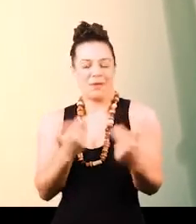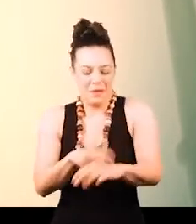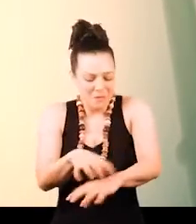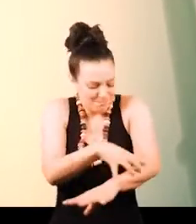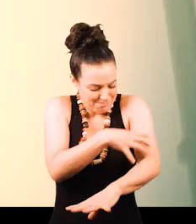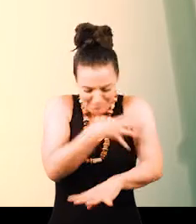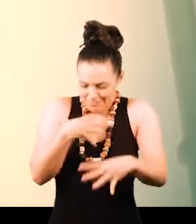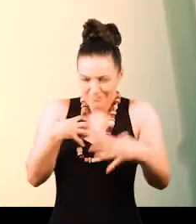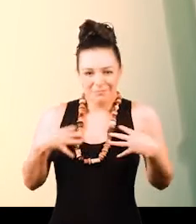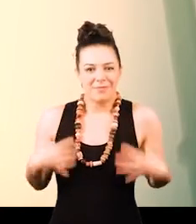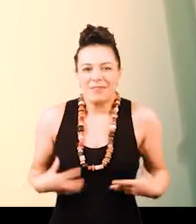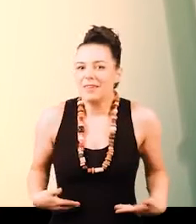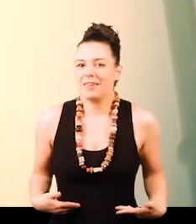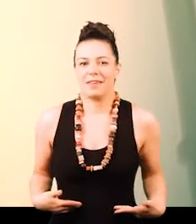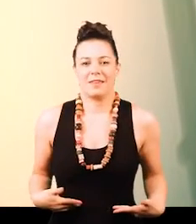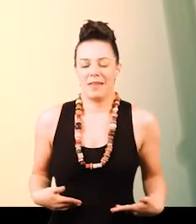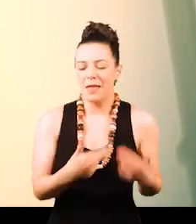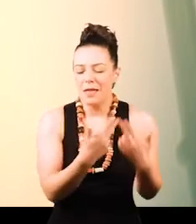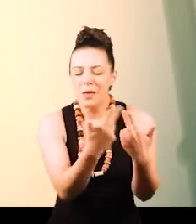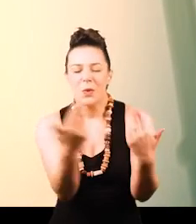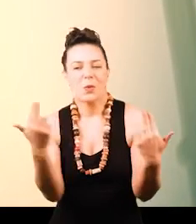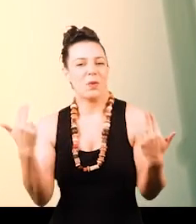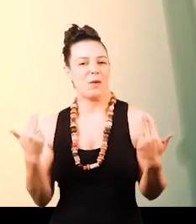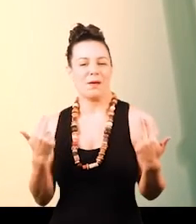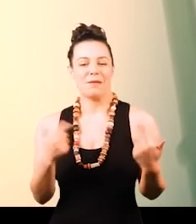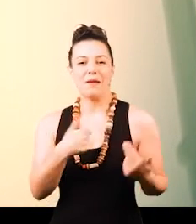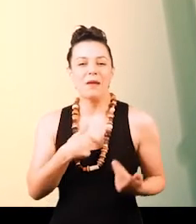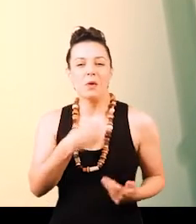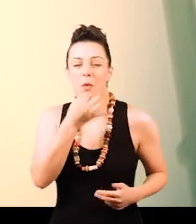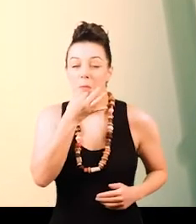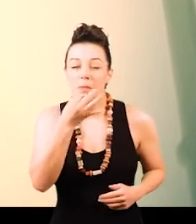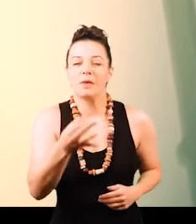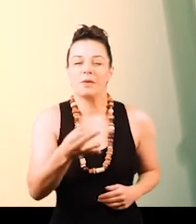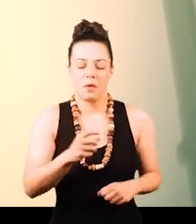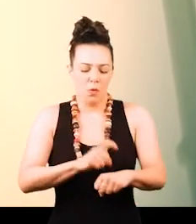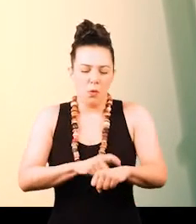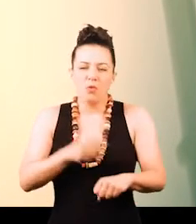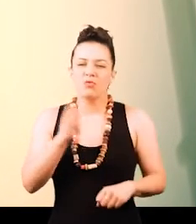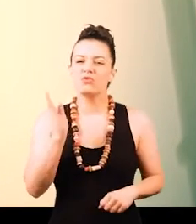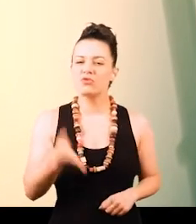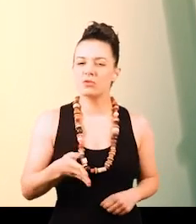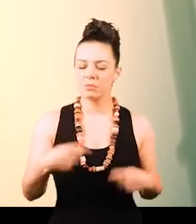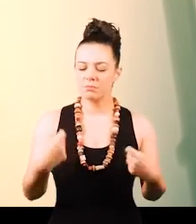Bang. Acho que está na hora de todo mundo